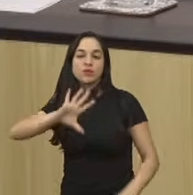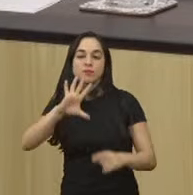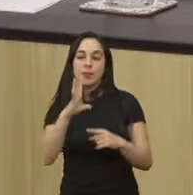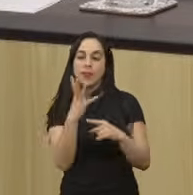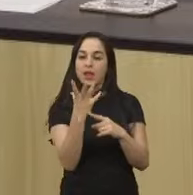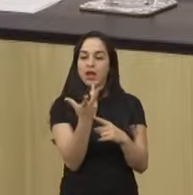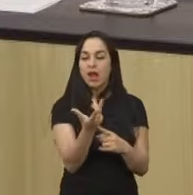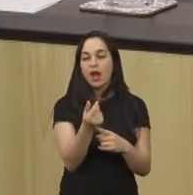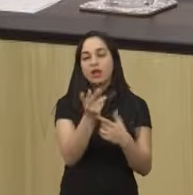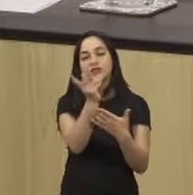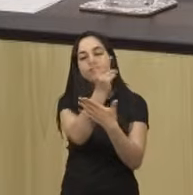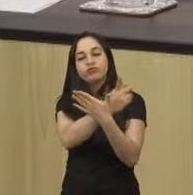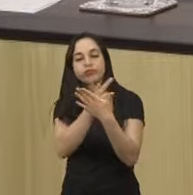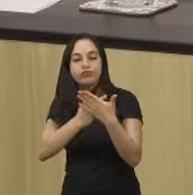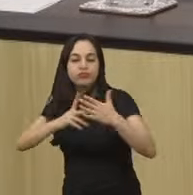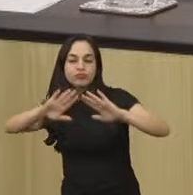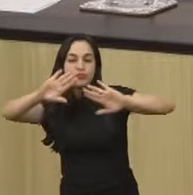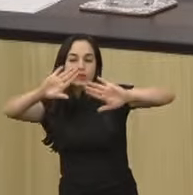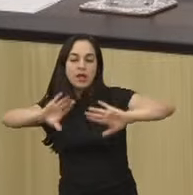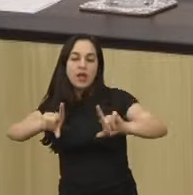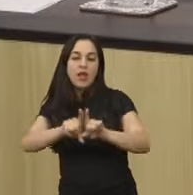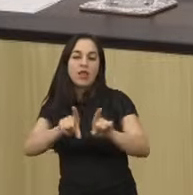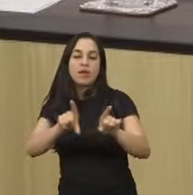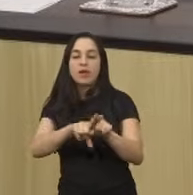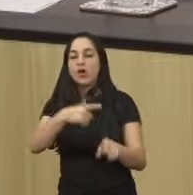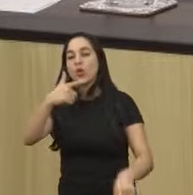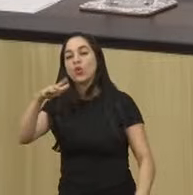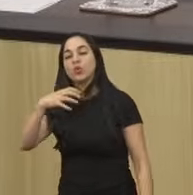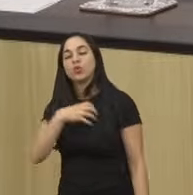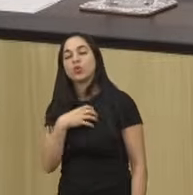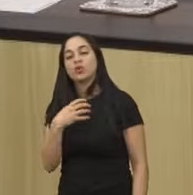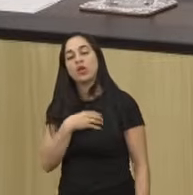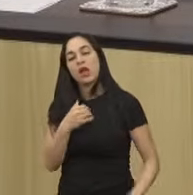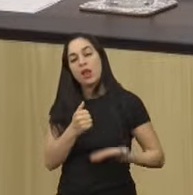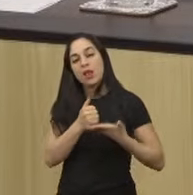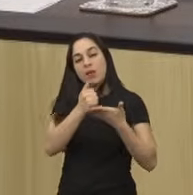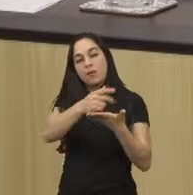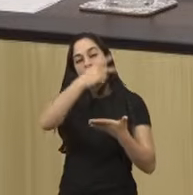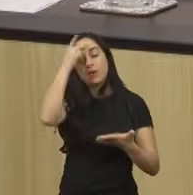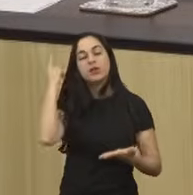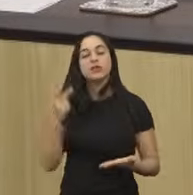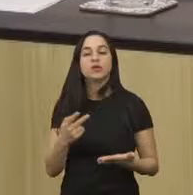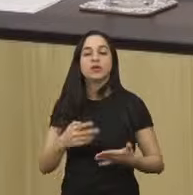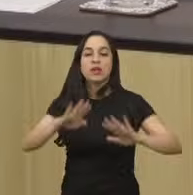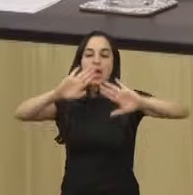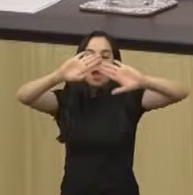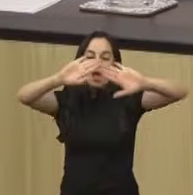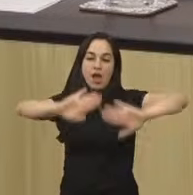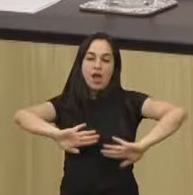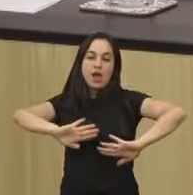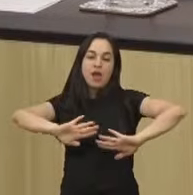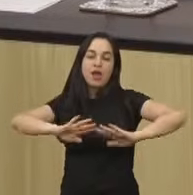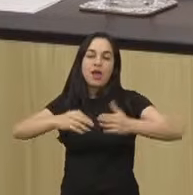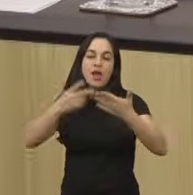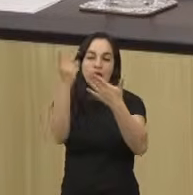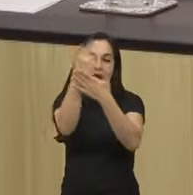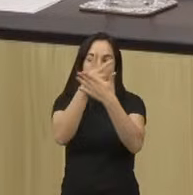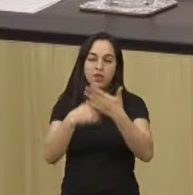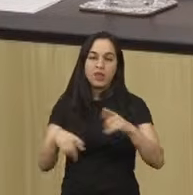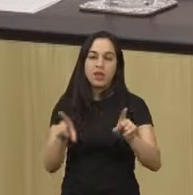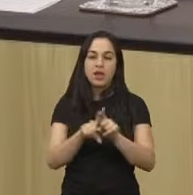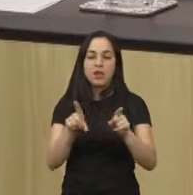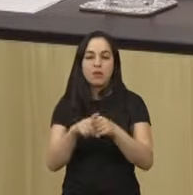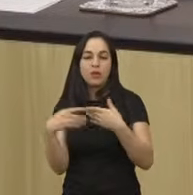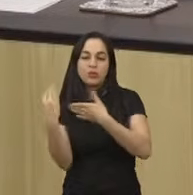artísticas, além de definir outras formas de apoio aos grafiteiros e muralistas, de modo a enriquecer